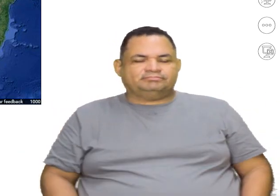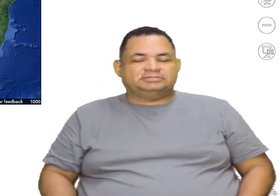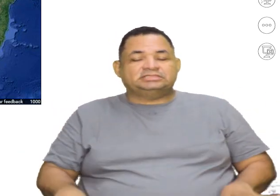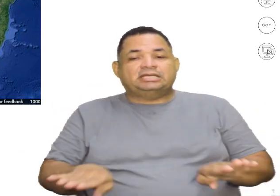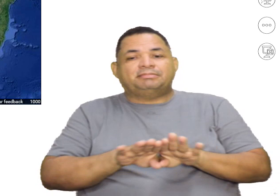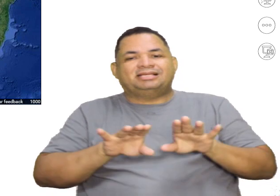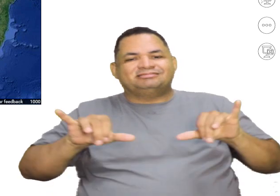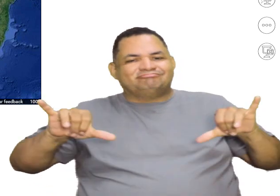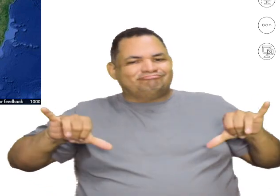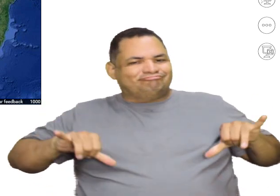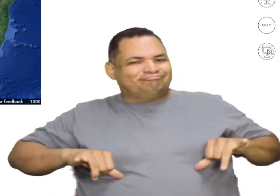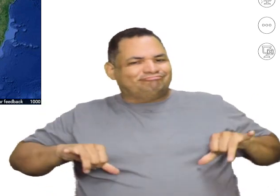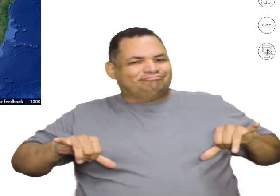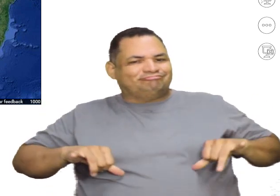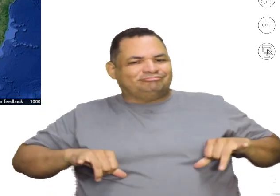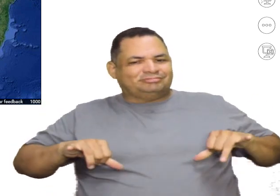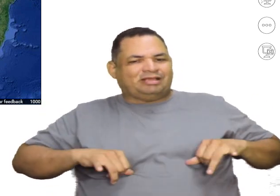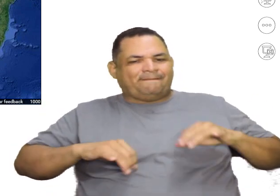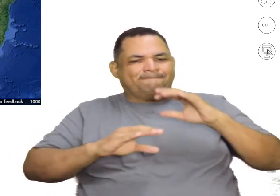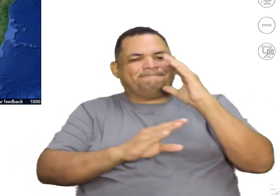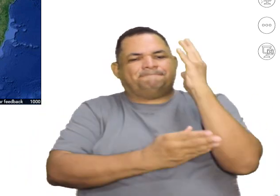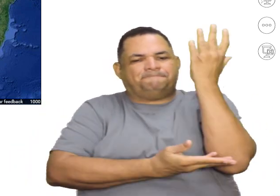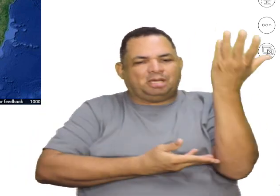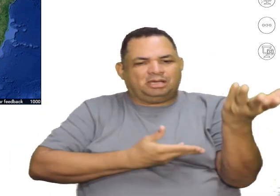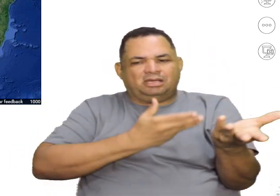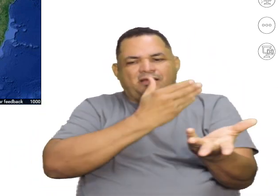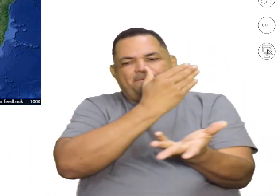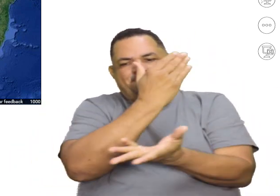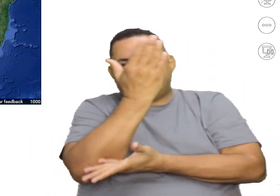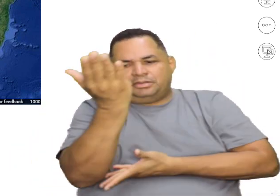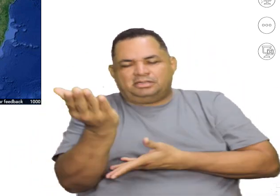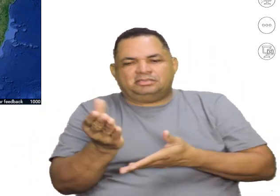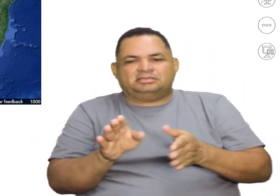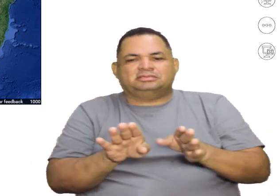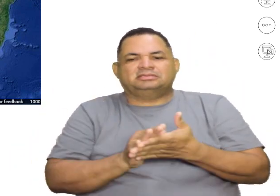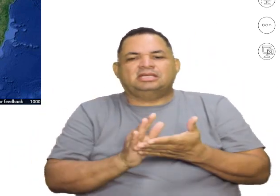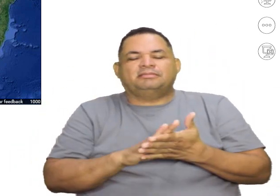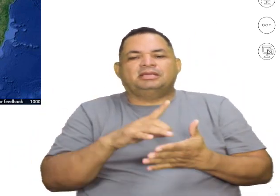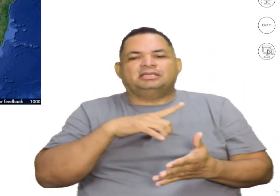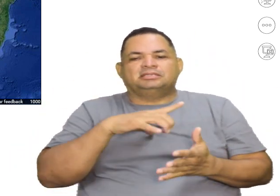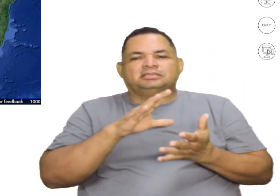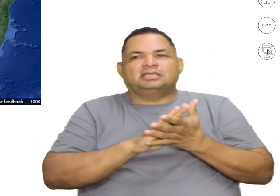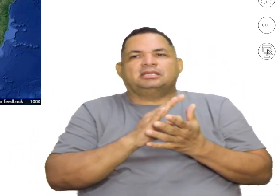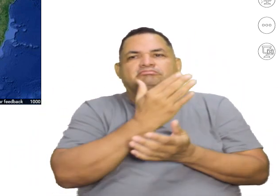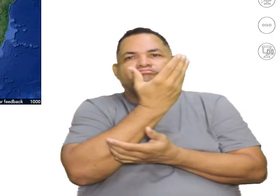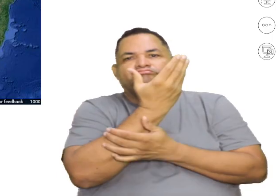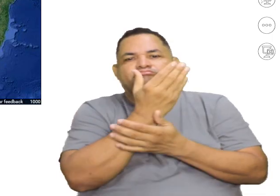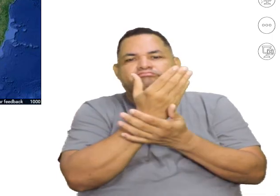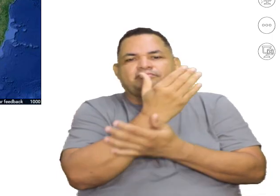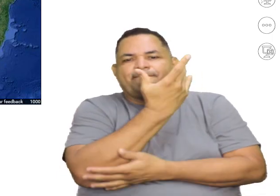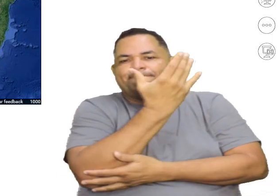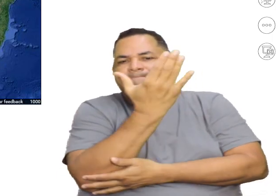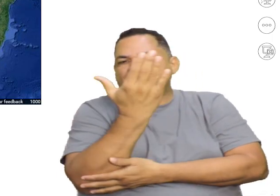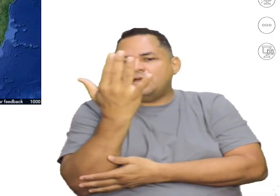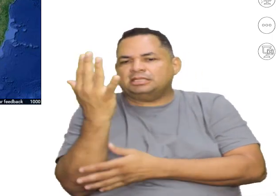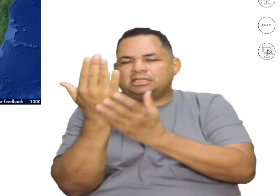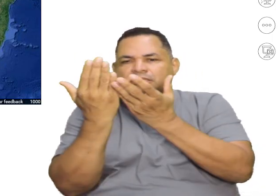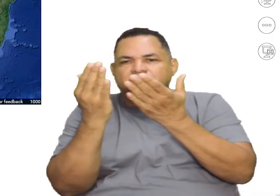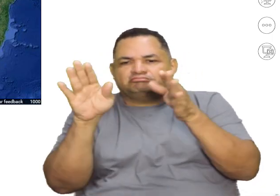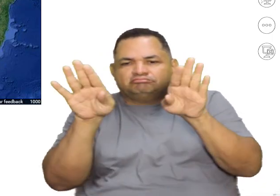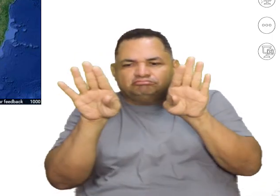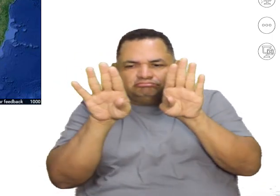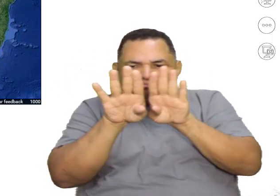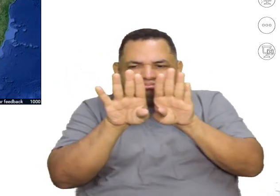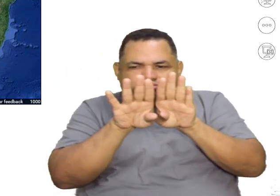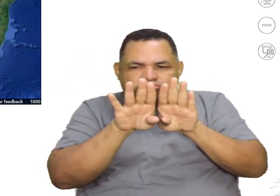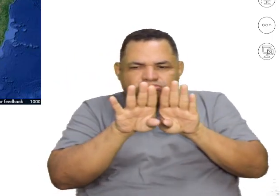né. A Amazônia ela tem matas fechadas também. Eu lembro que aconteceu uma vez um acidente aéreo, né,